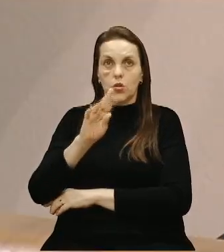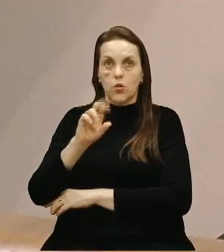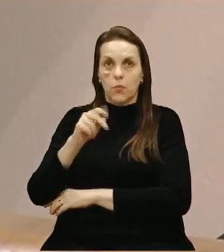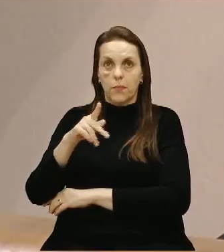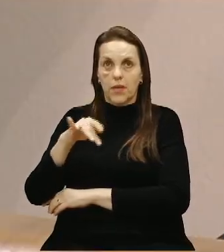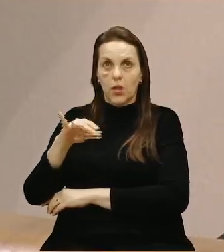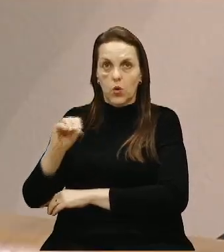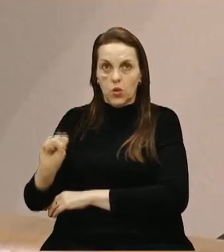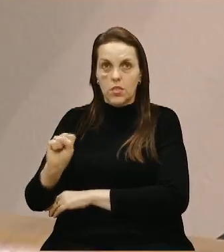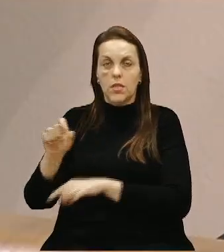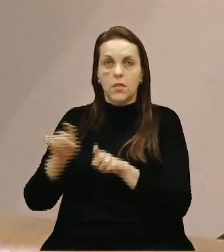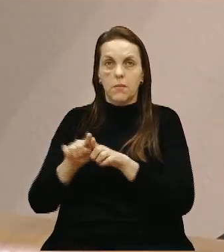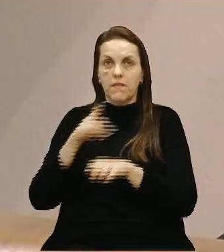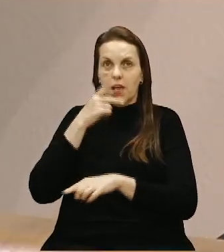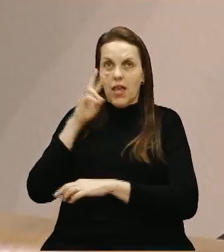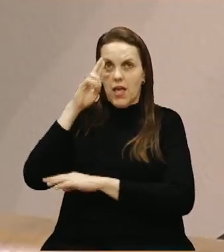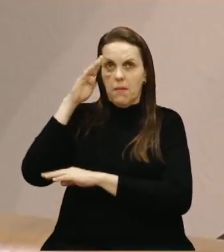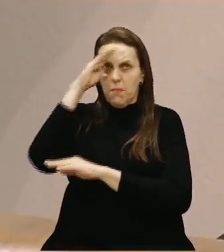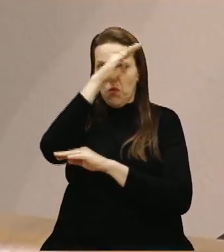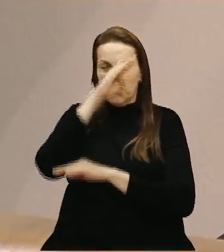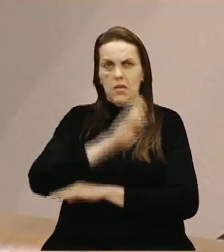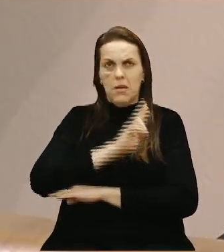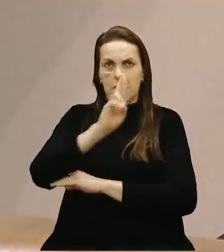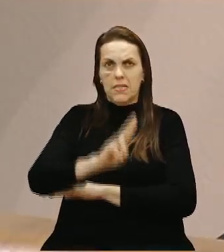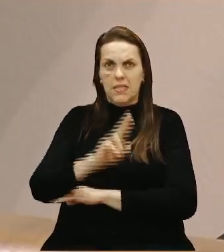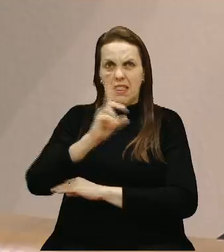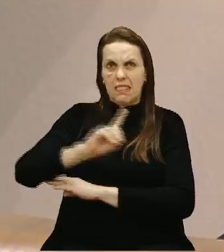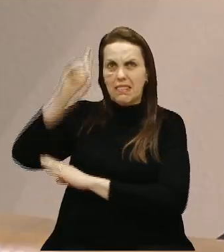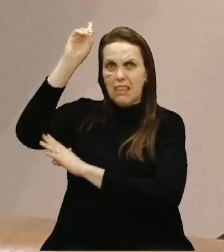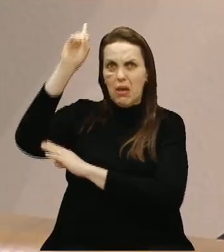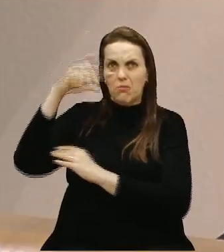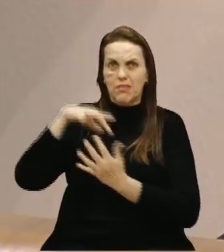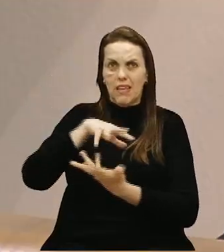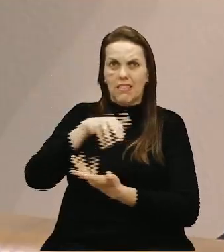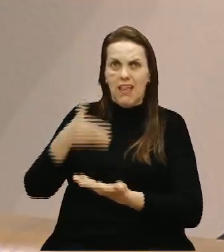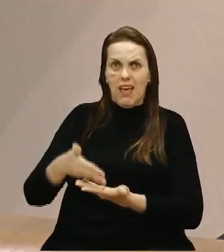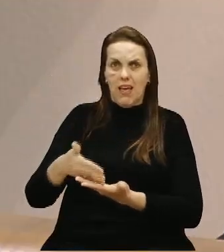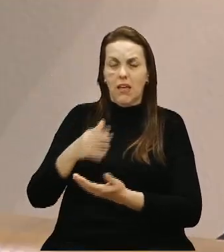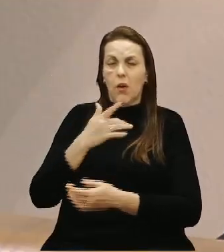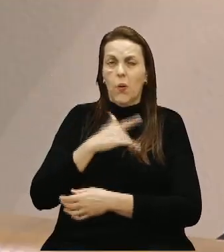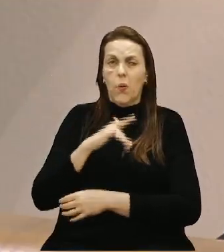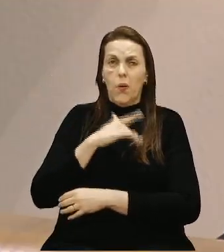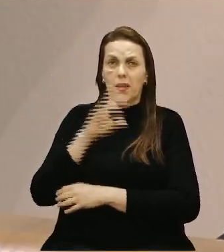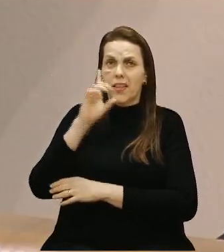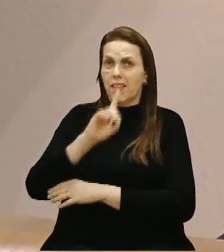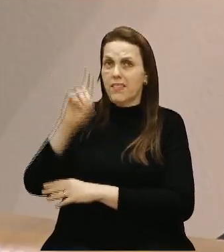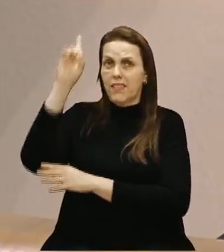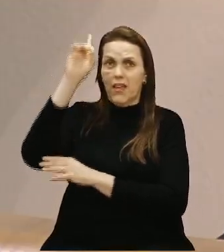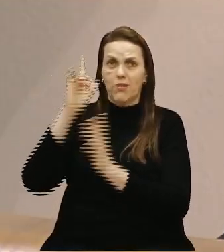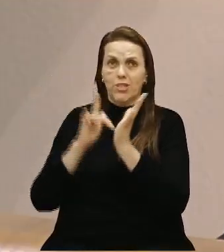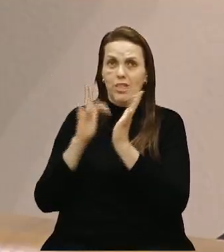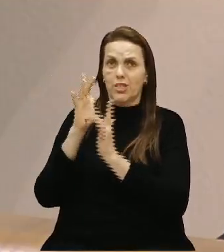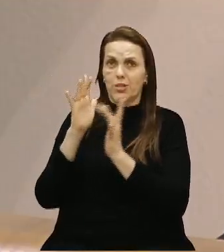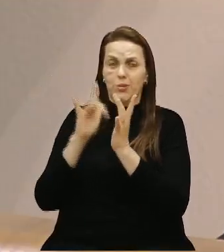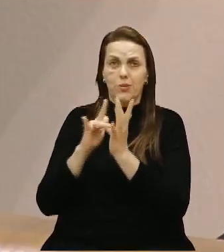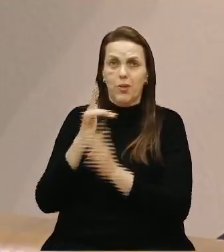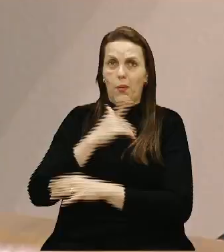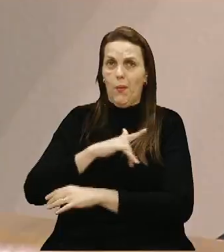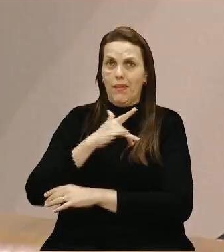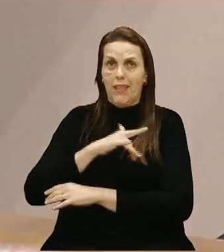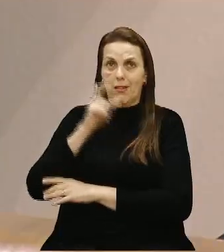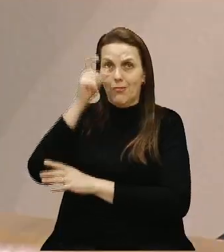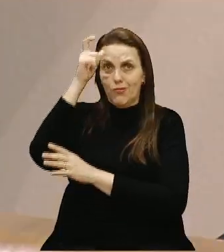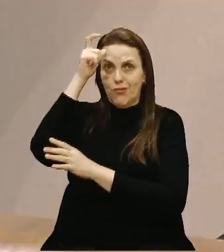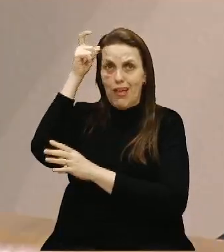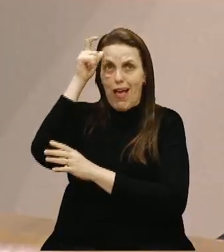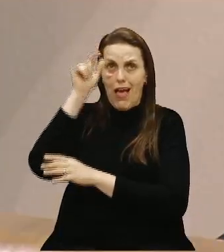falar que Bolsonaro era um representante de Deus na Terra, sendo que, cruz credo, coitado de Deus, coitado de Jesus, e diabo que espera essa